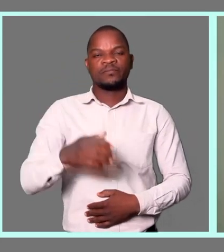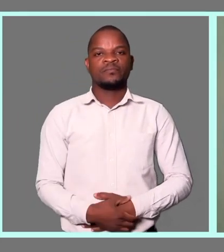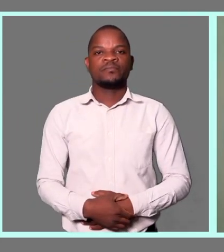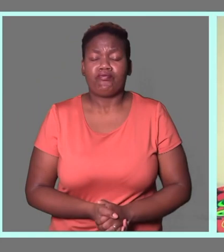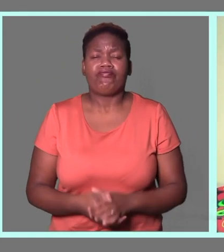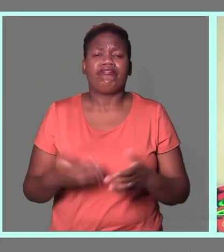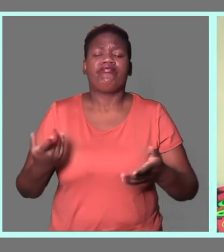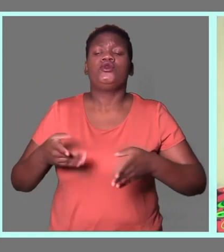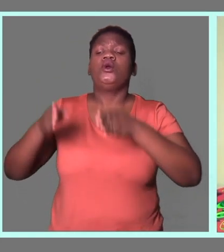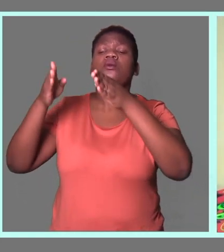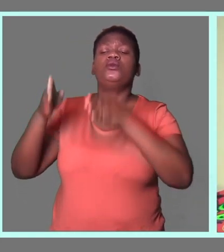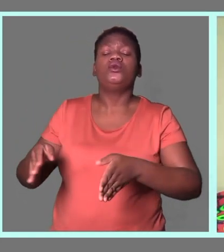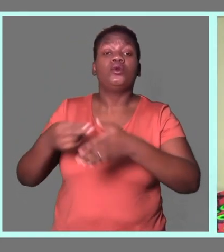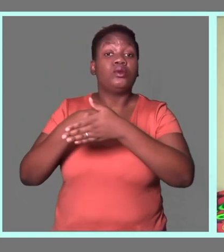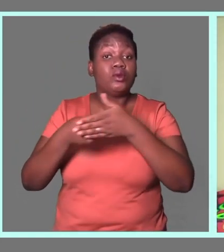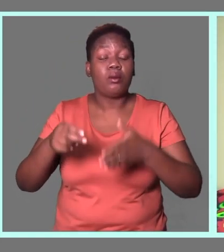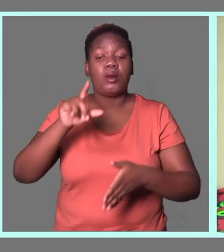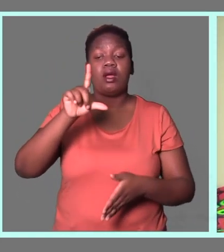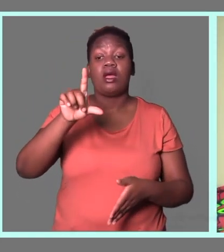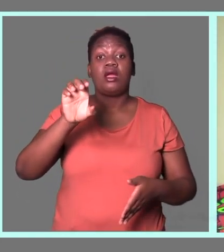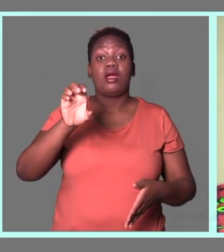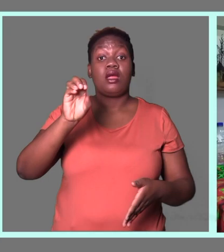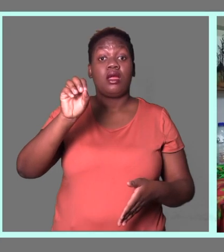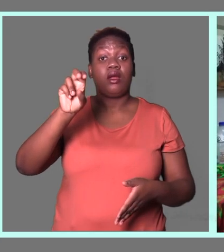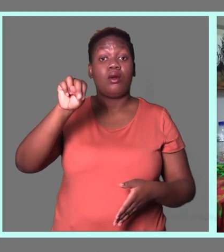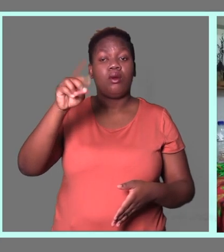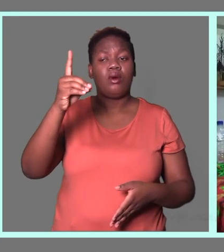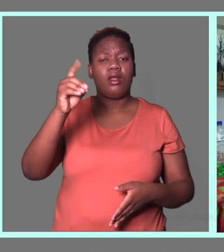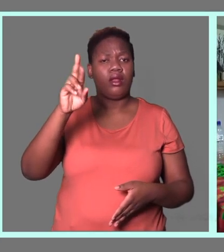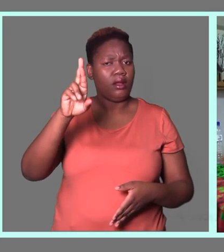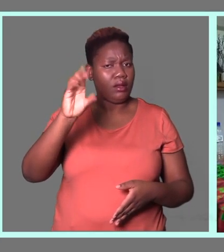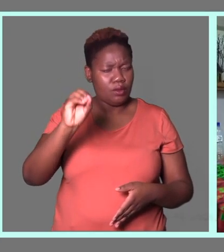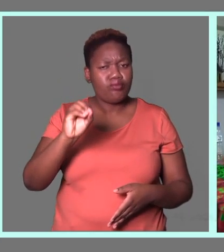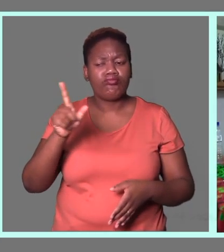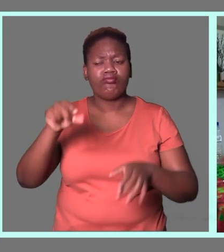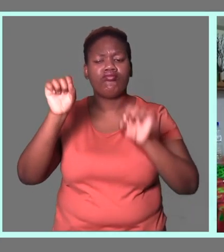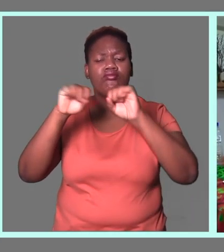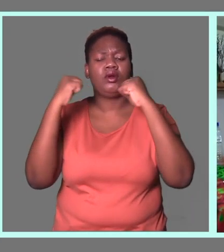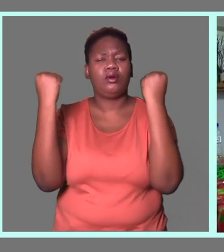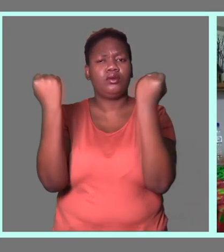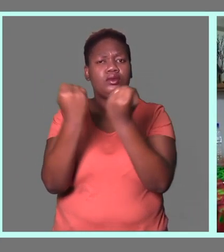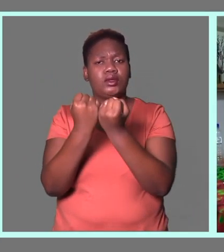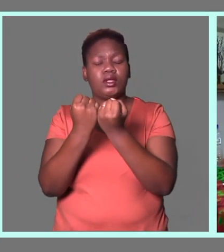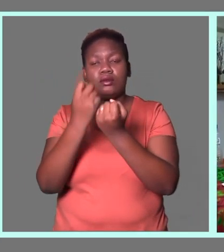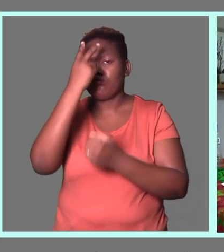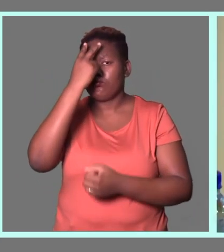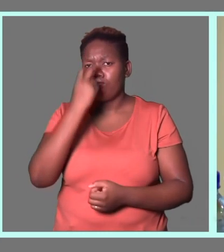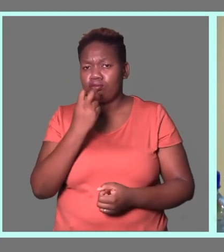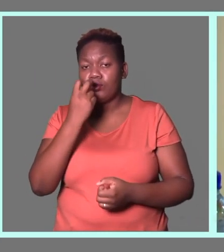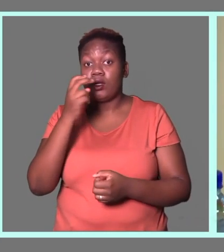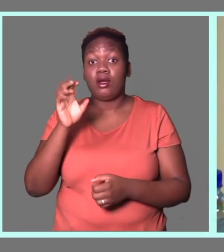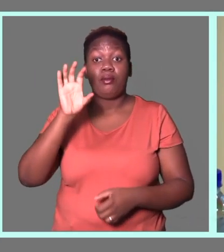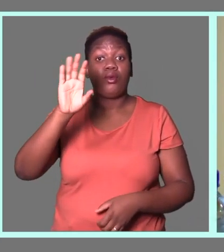público em geral. Leonardo Soromoni, delegado da Associação dos Cegos e Ambliopes de